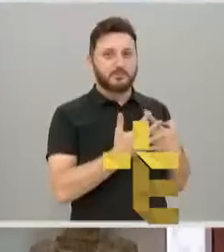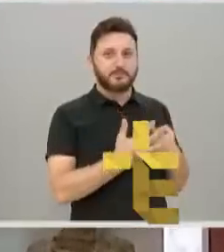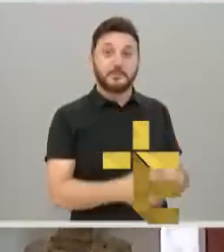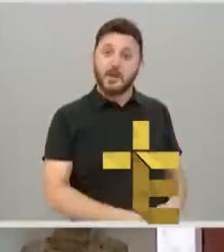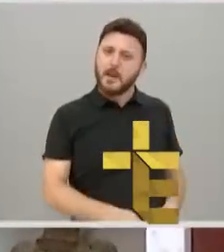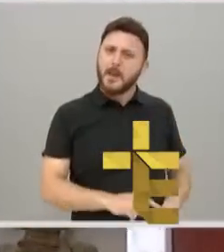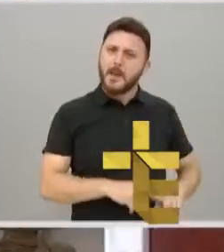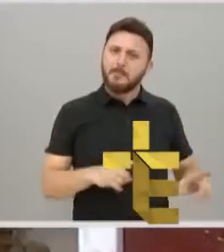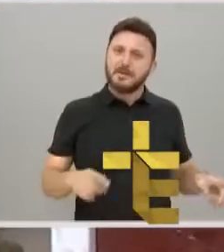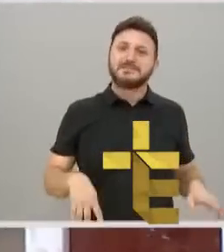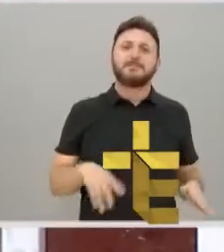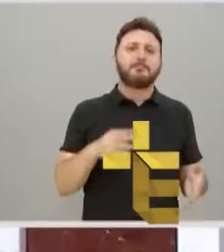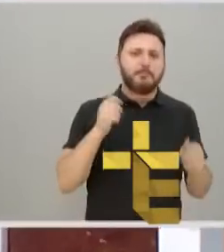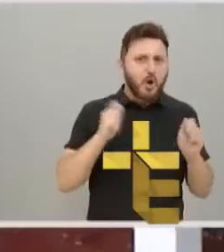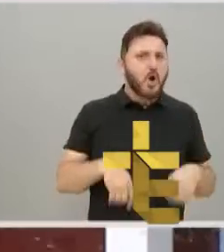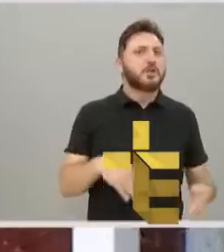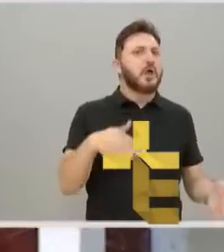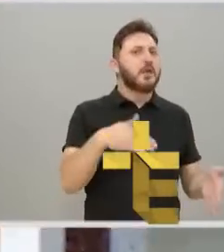lá,